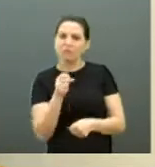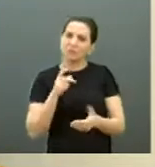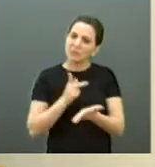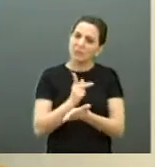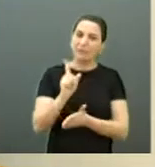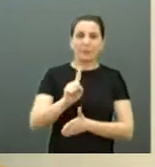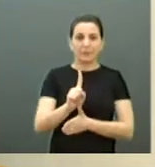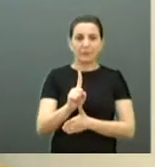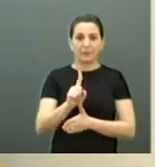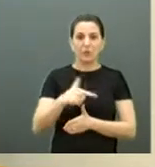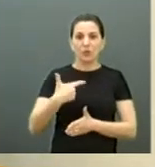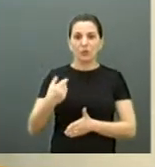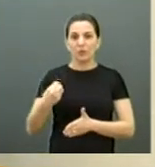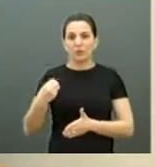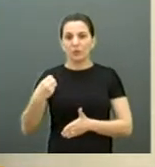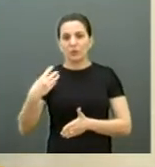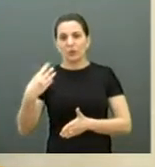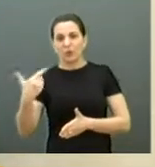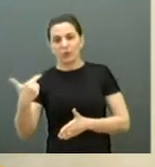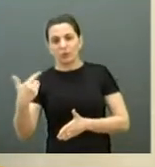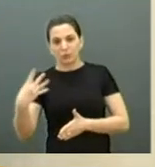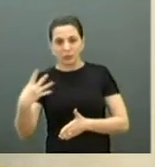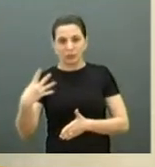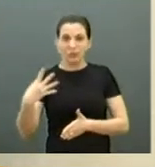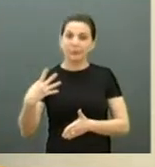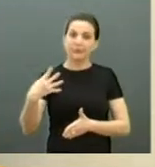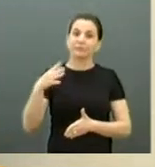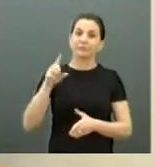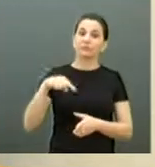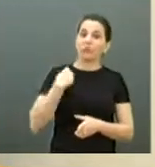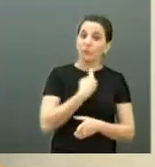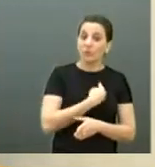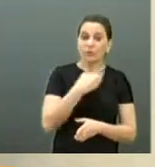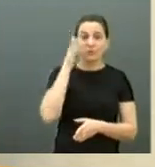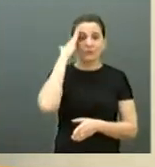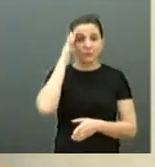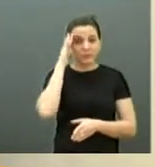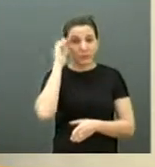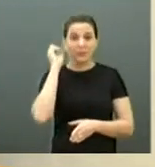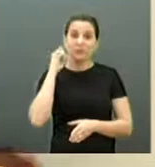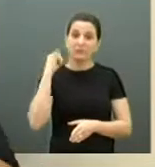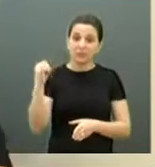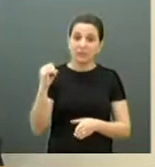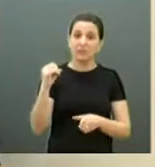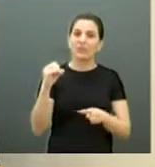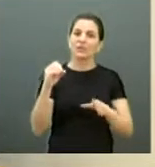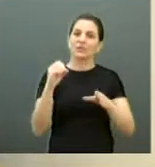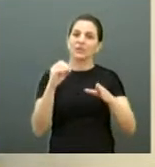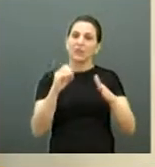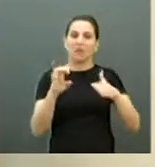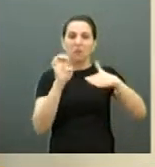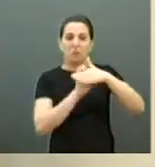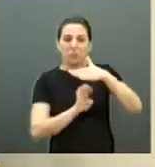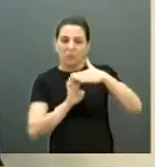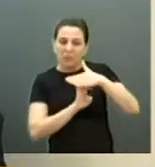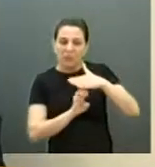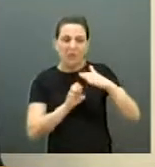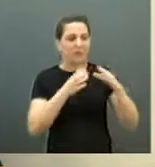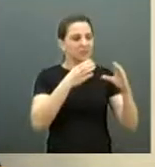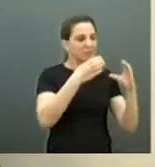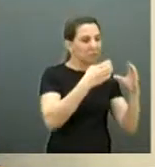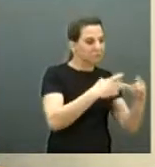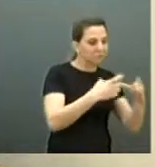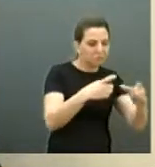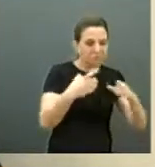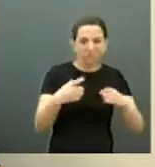2011 nós queremos ter ciência se algum empreendimento deixou de pagar o que deveria ou